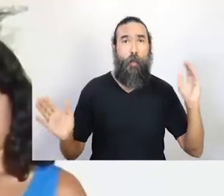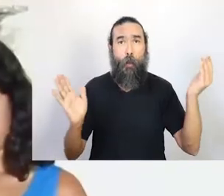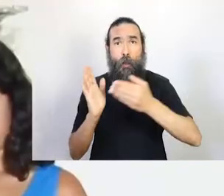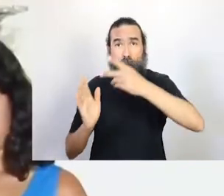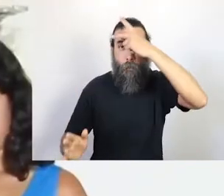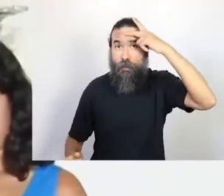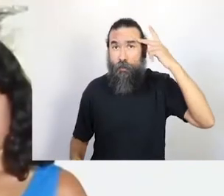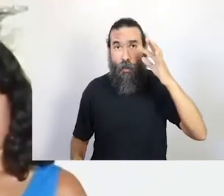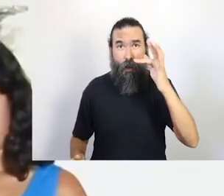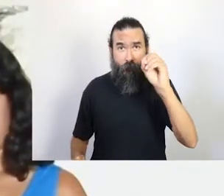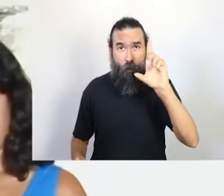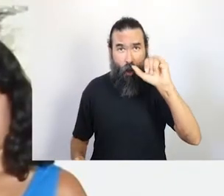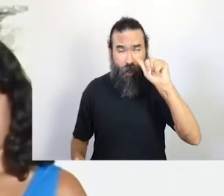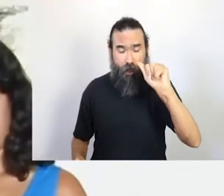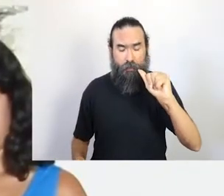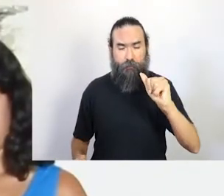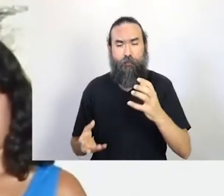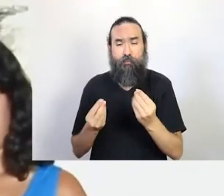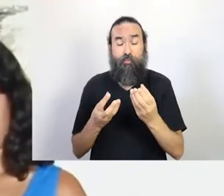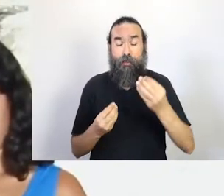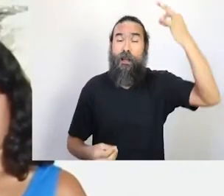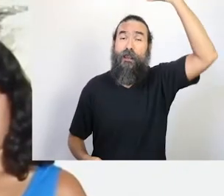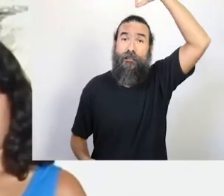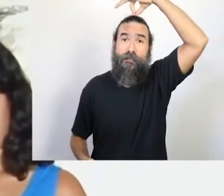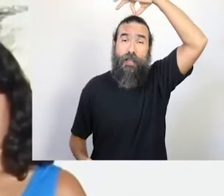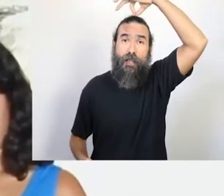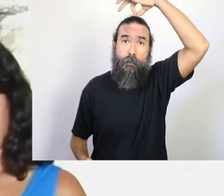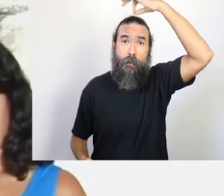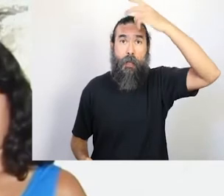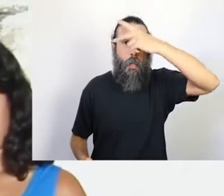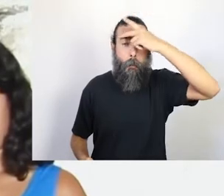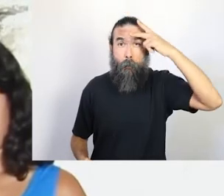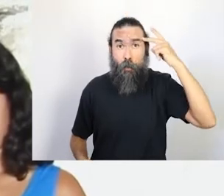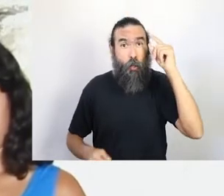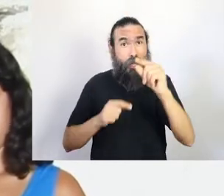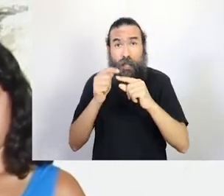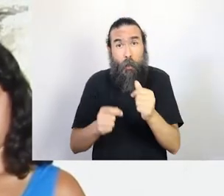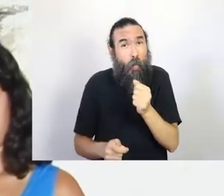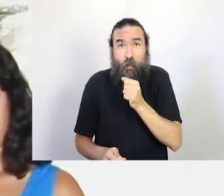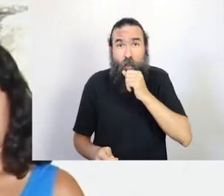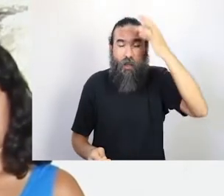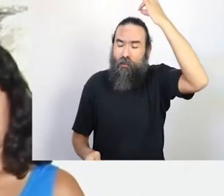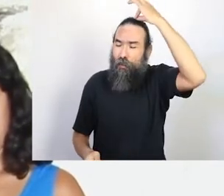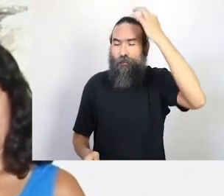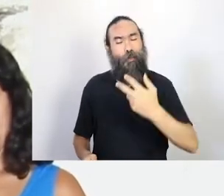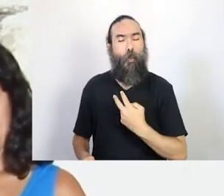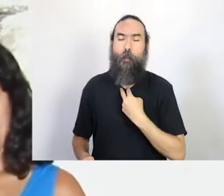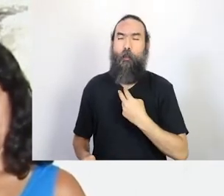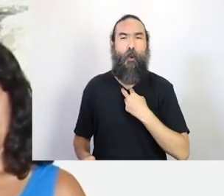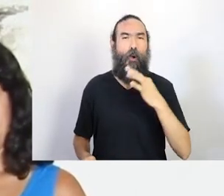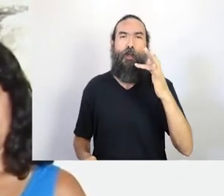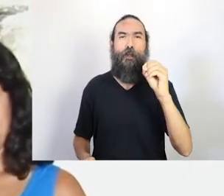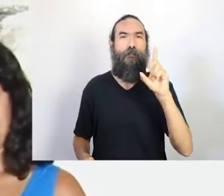Todo folião que gira, tudo tem fé. Tudo tem boa fé. Aquele que gira, que anda de má fé, ele não é folião. Agora,